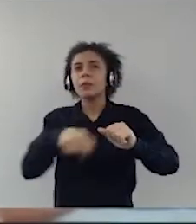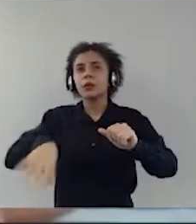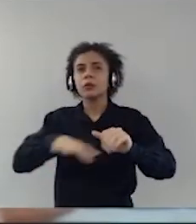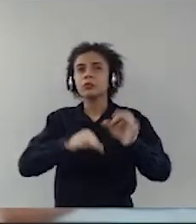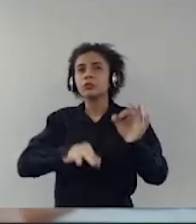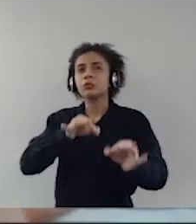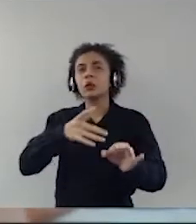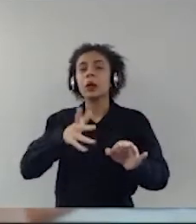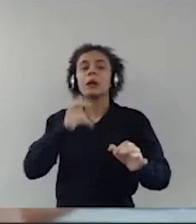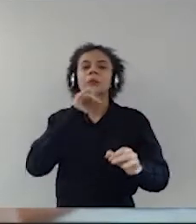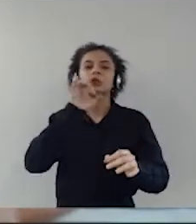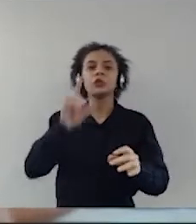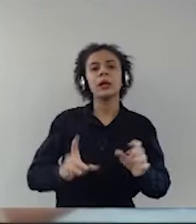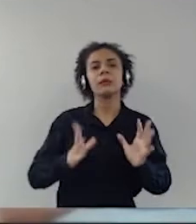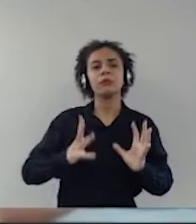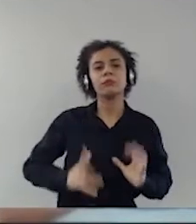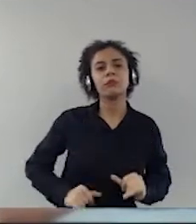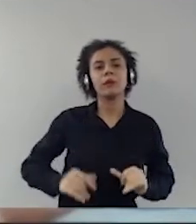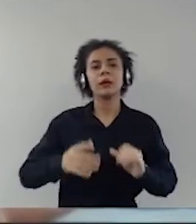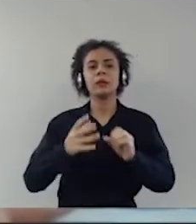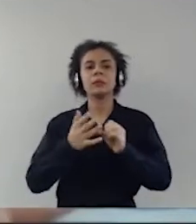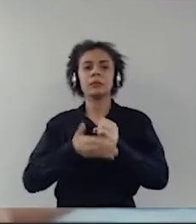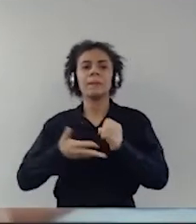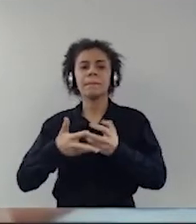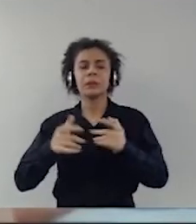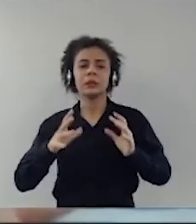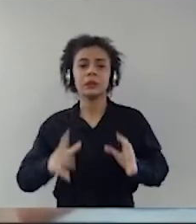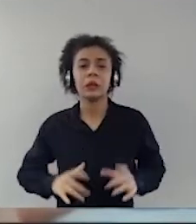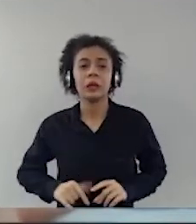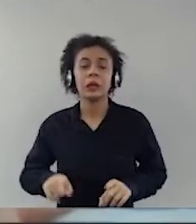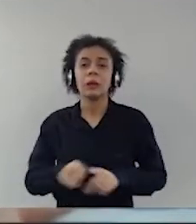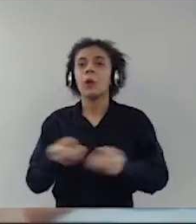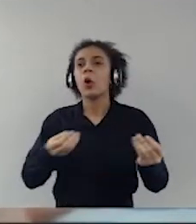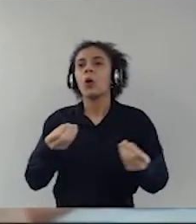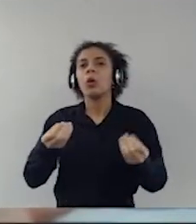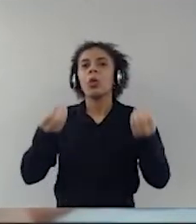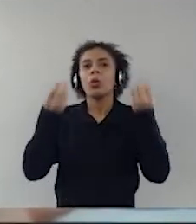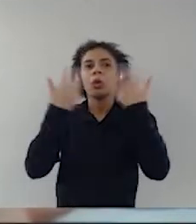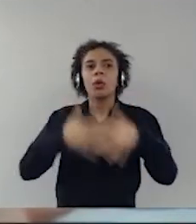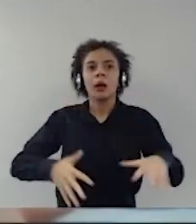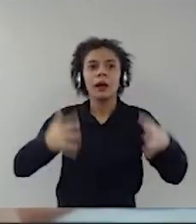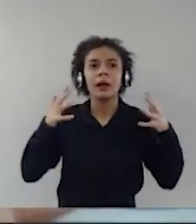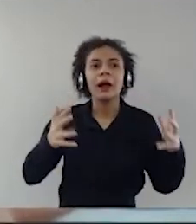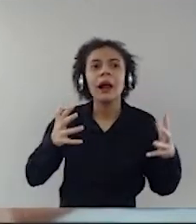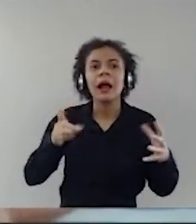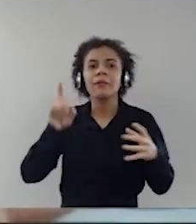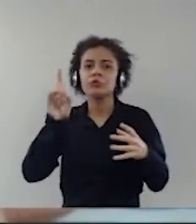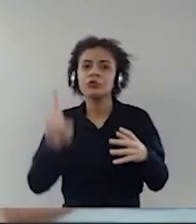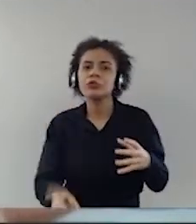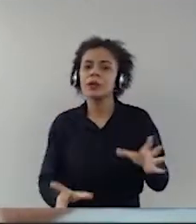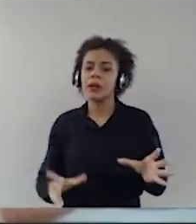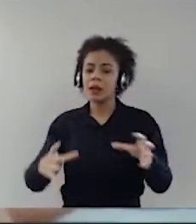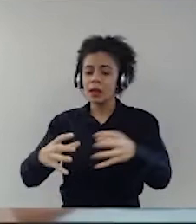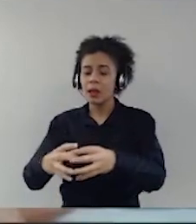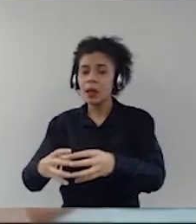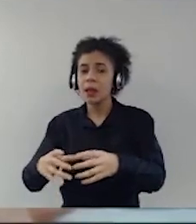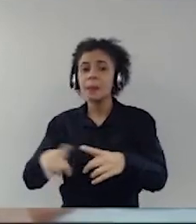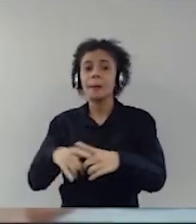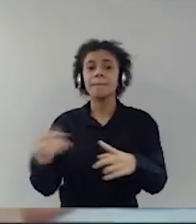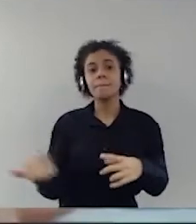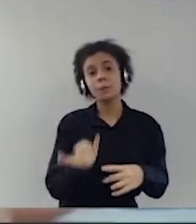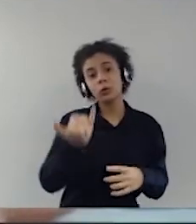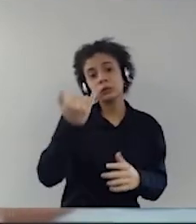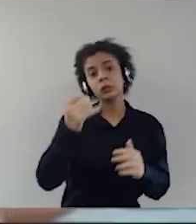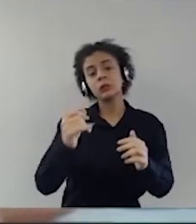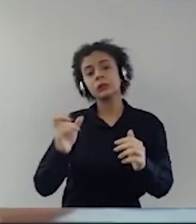como direito sanitário, direito dos desastres, dentro a importância da